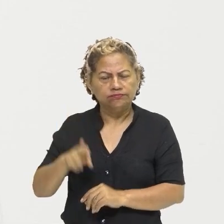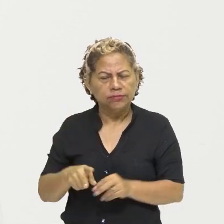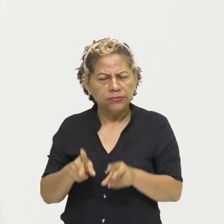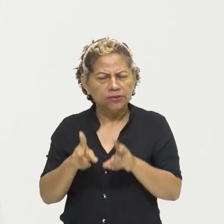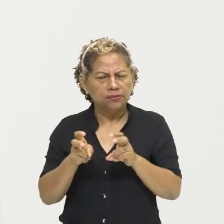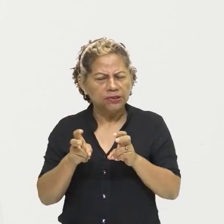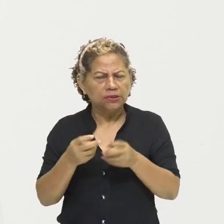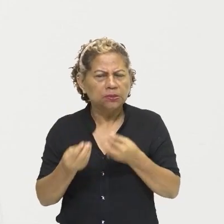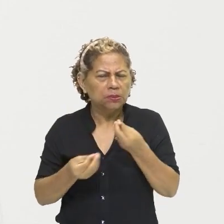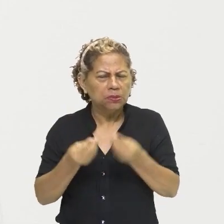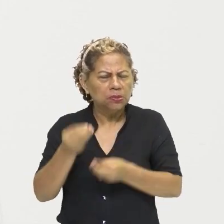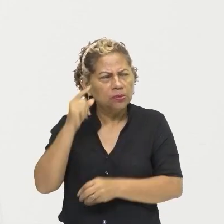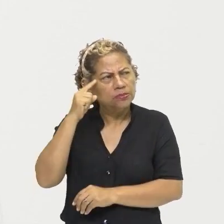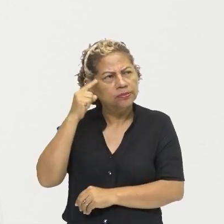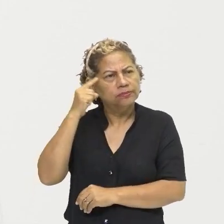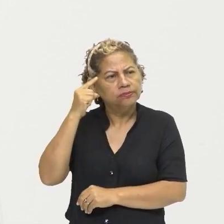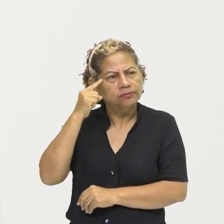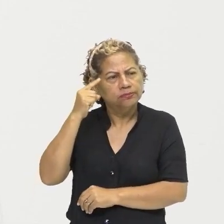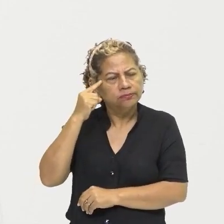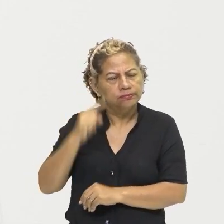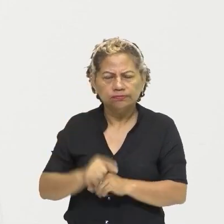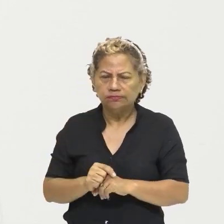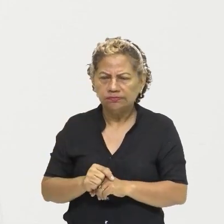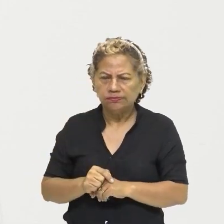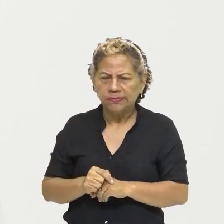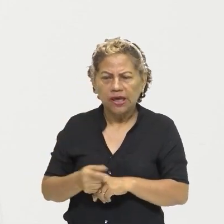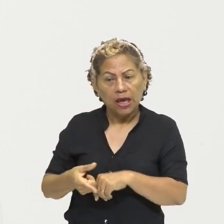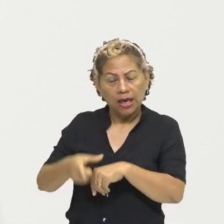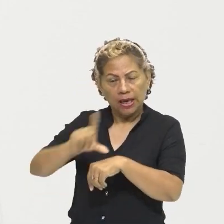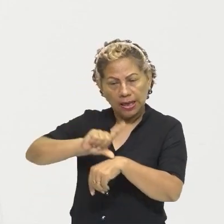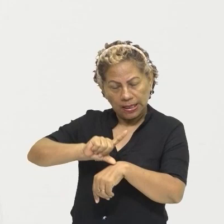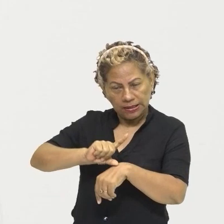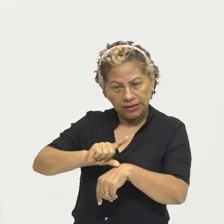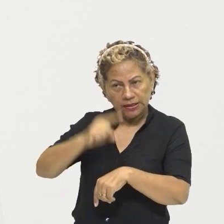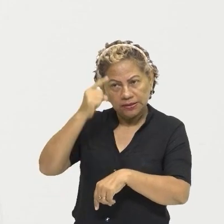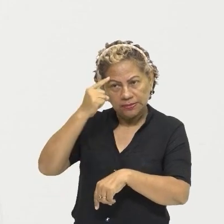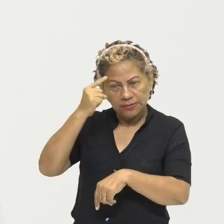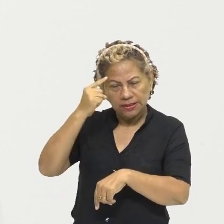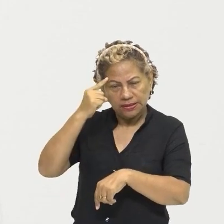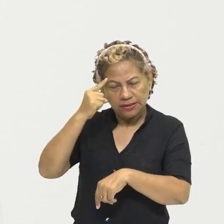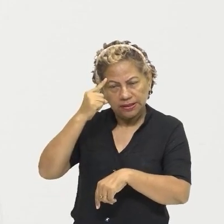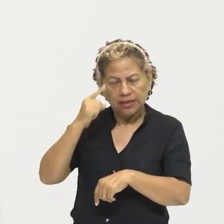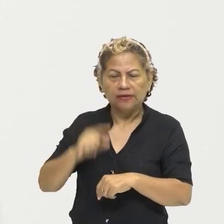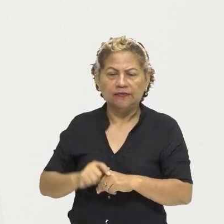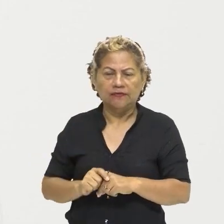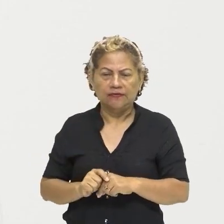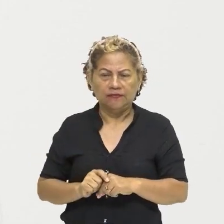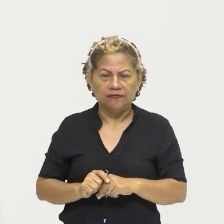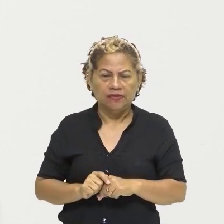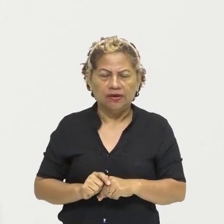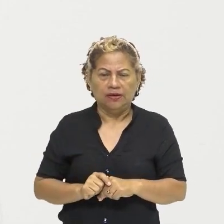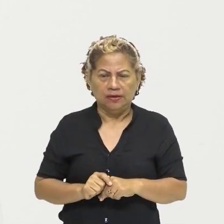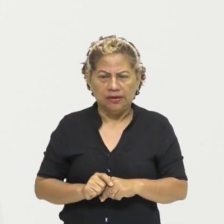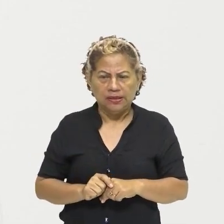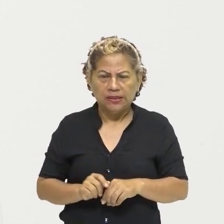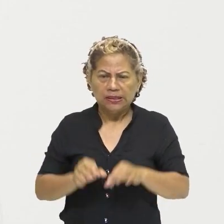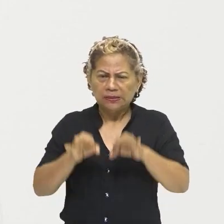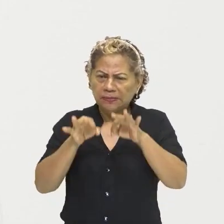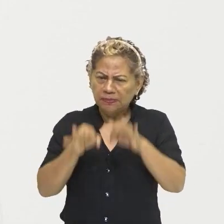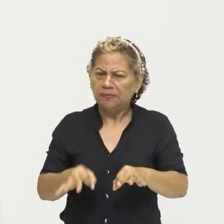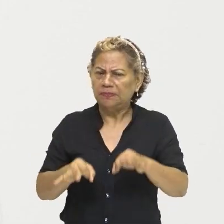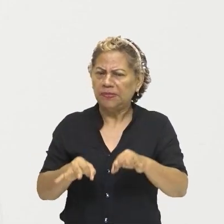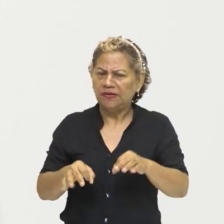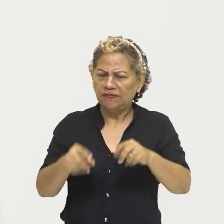inicialmente pensava-se que a órbita era uma circunferência perfeita, porque a circunferência é uma figura